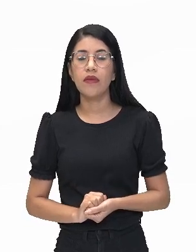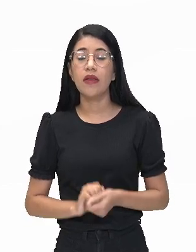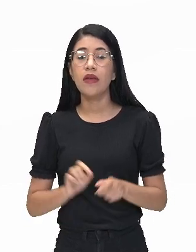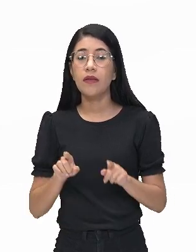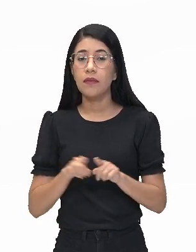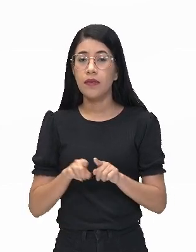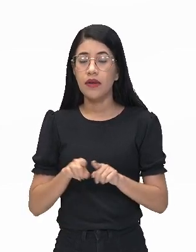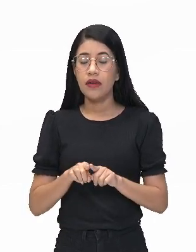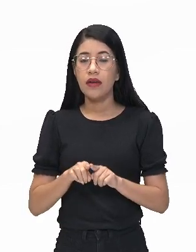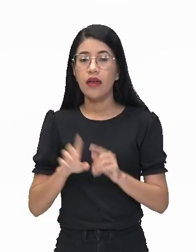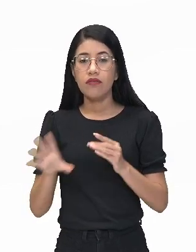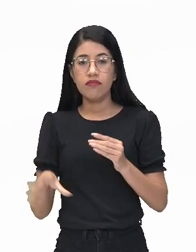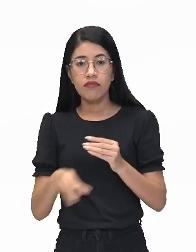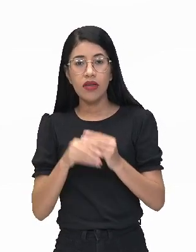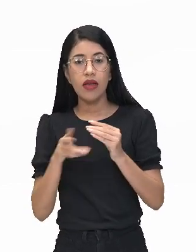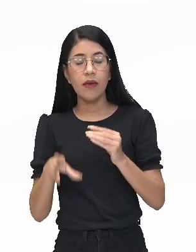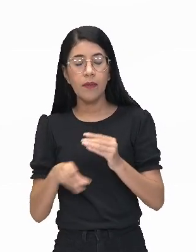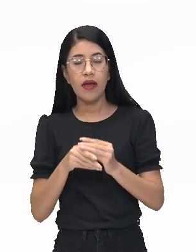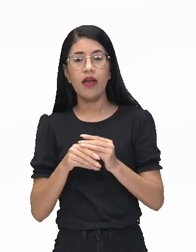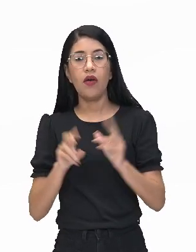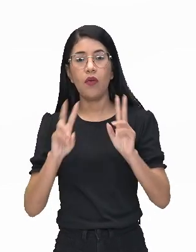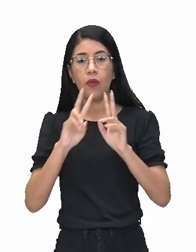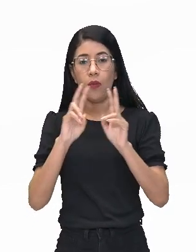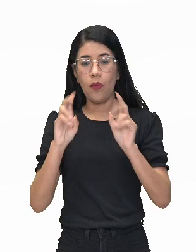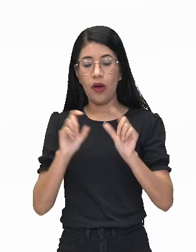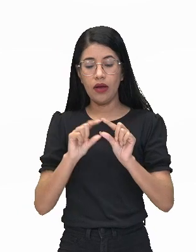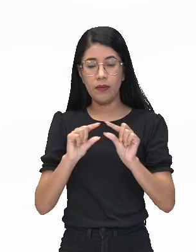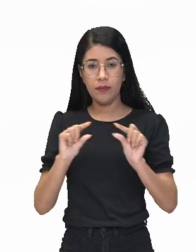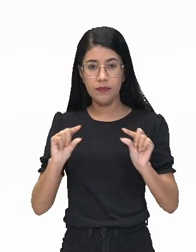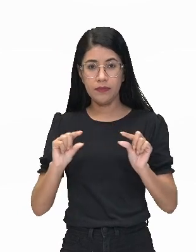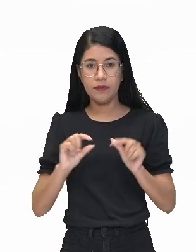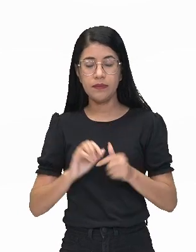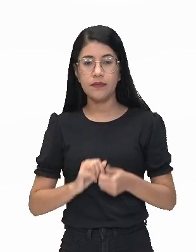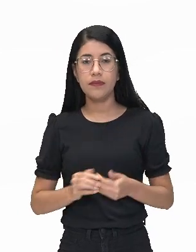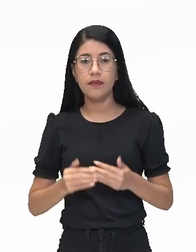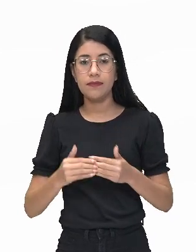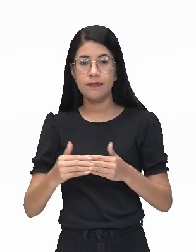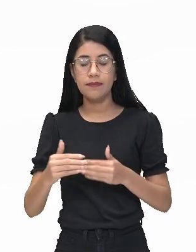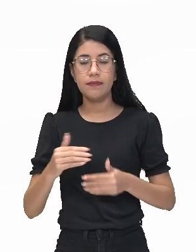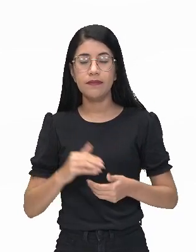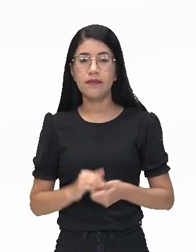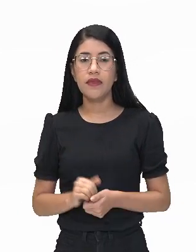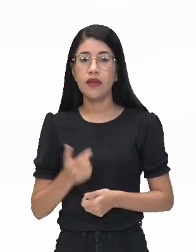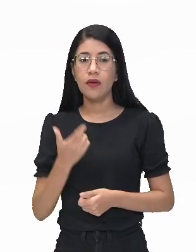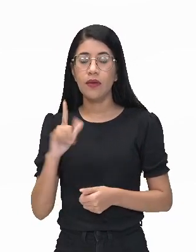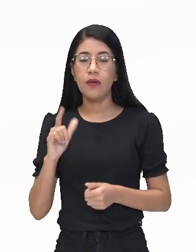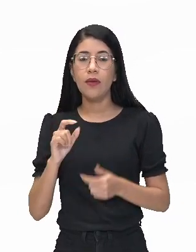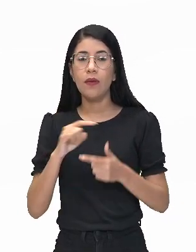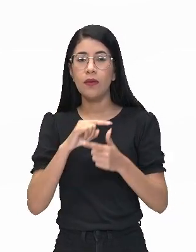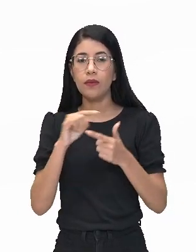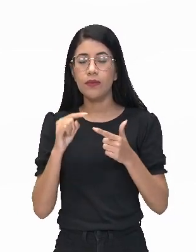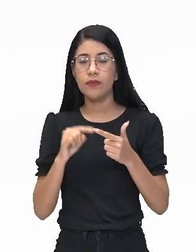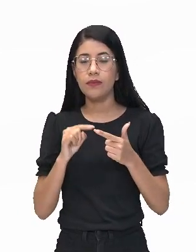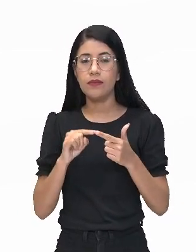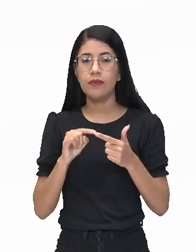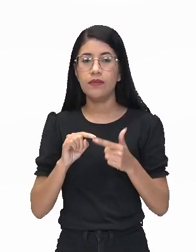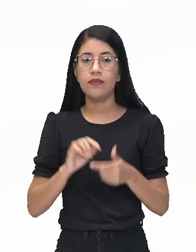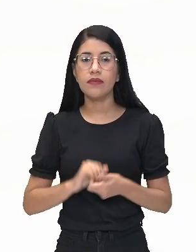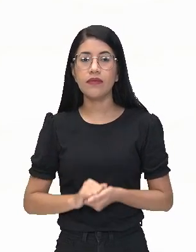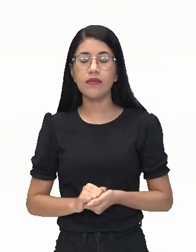complementado por um subtítulo, tá? Vamos adiante, verificar outro dos elementos do